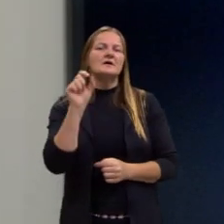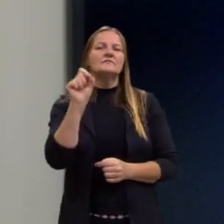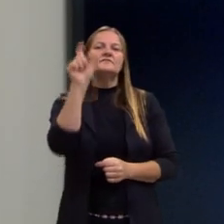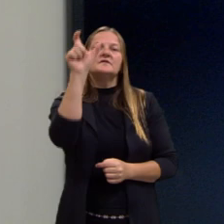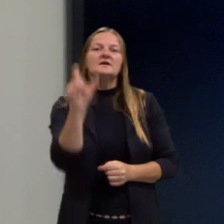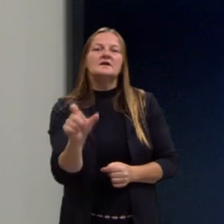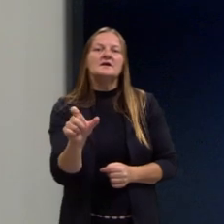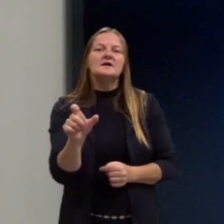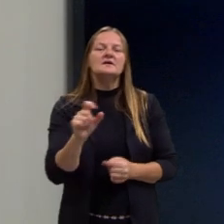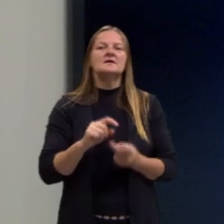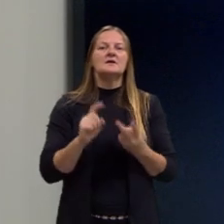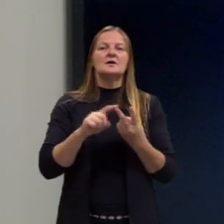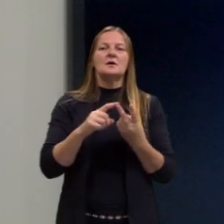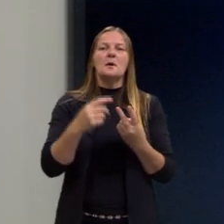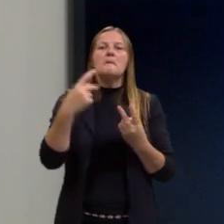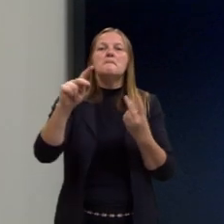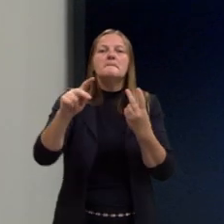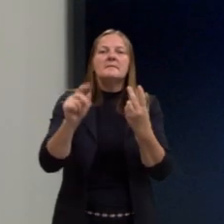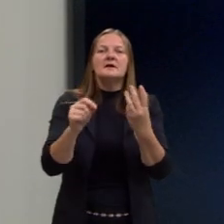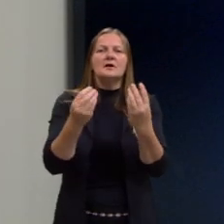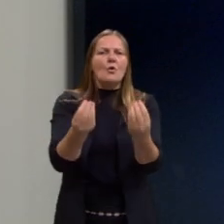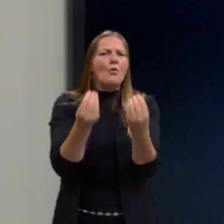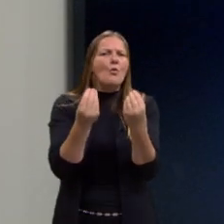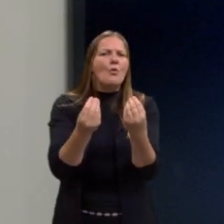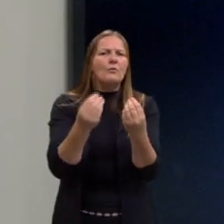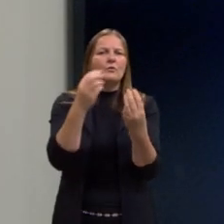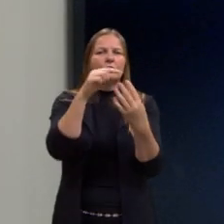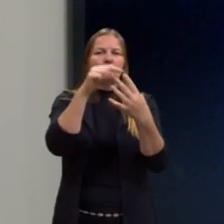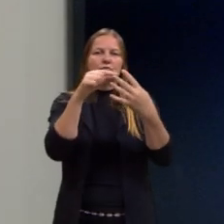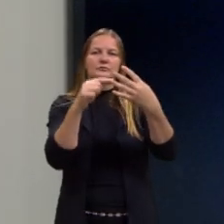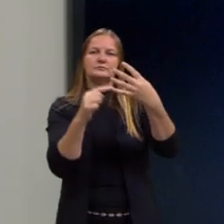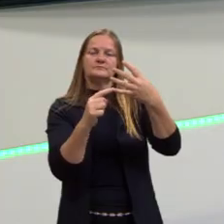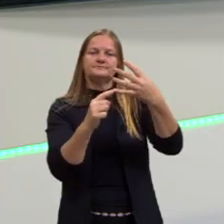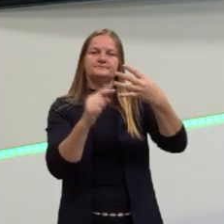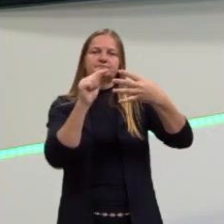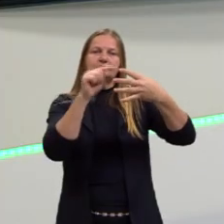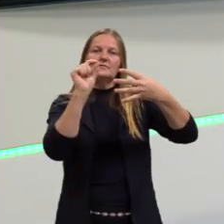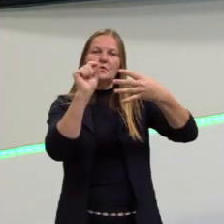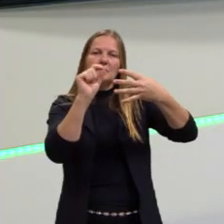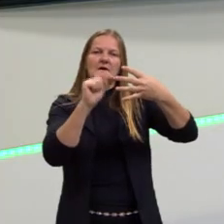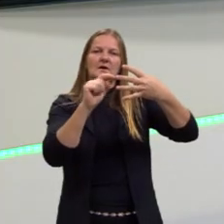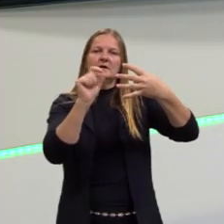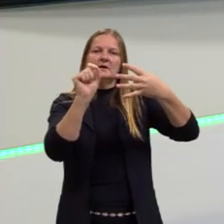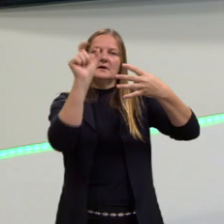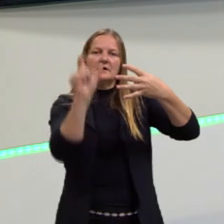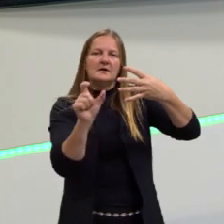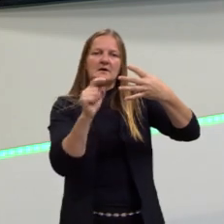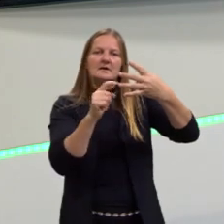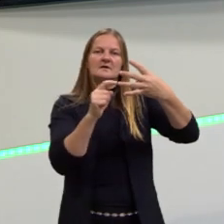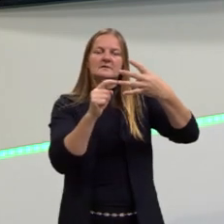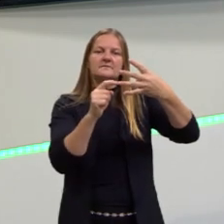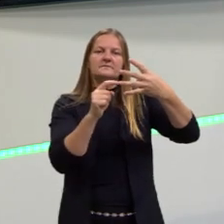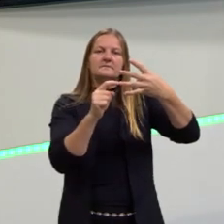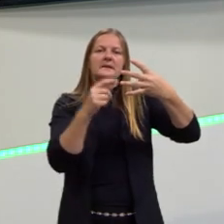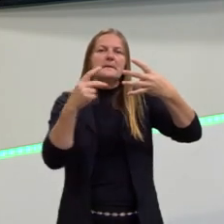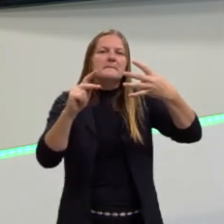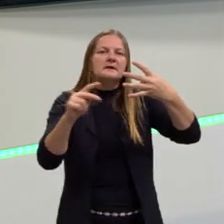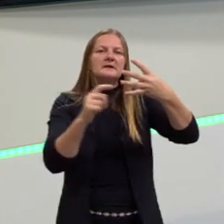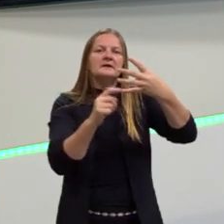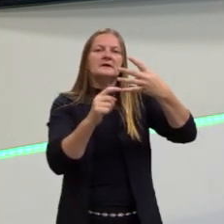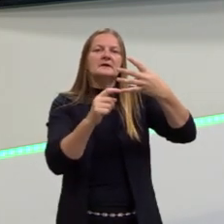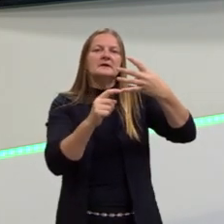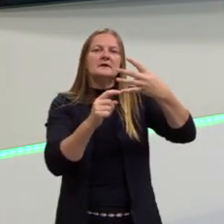Para quê E como eu tenho quatro itens aqui pensa no trevo de quatro